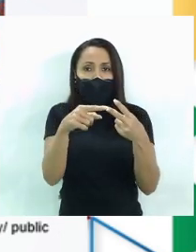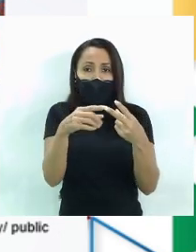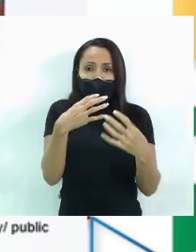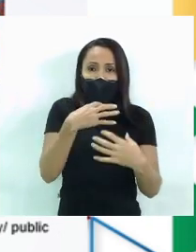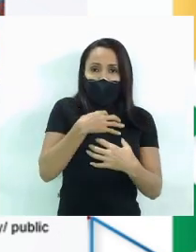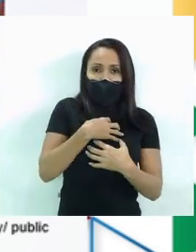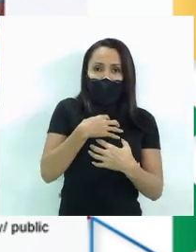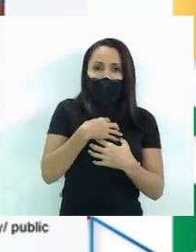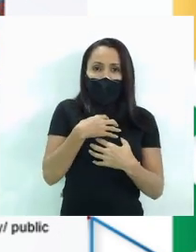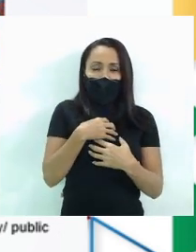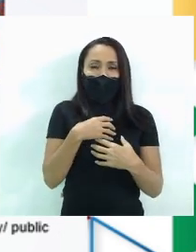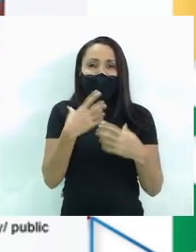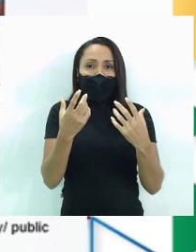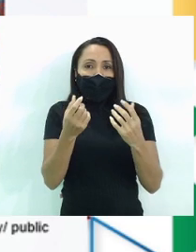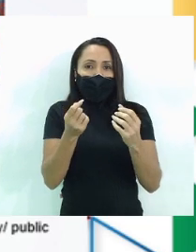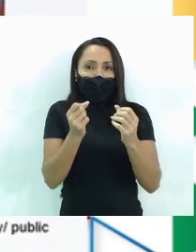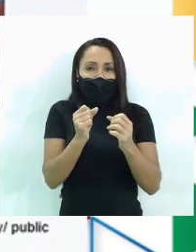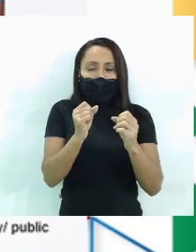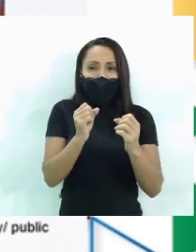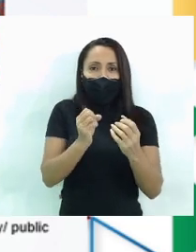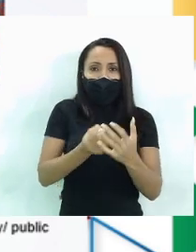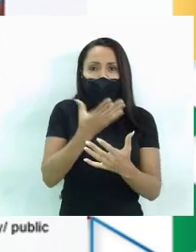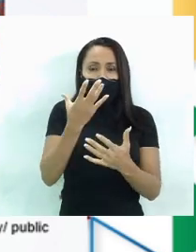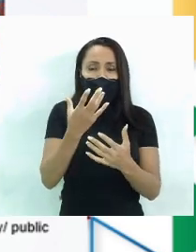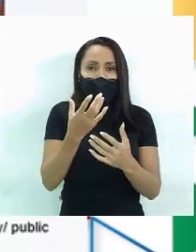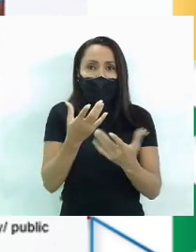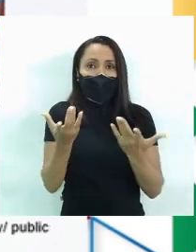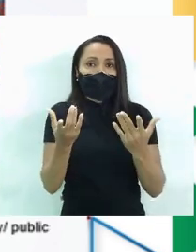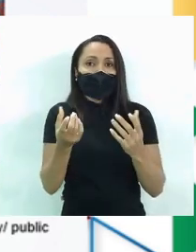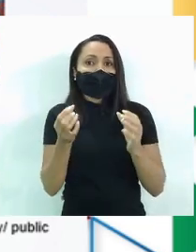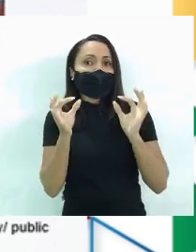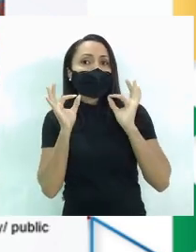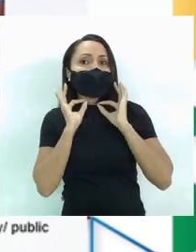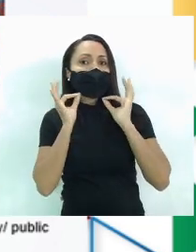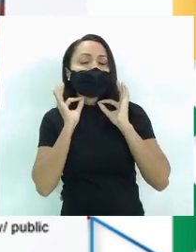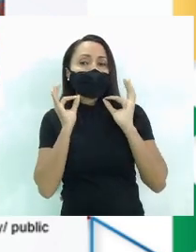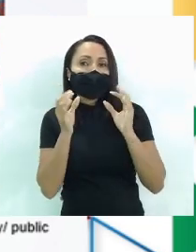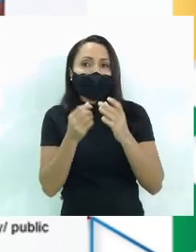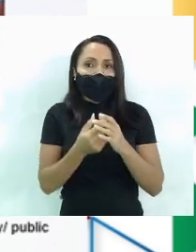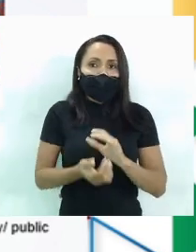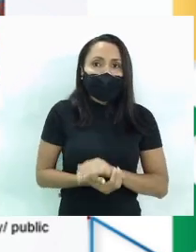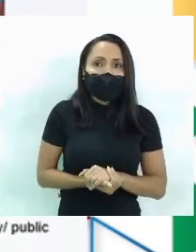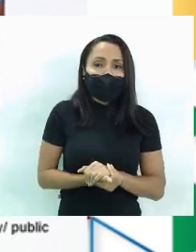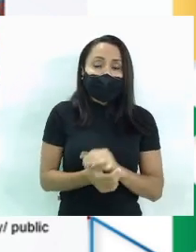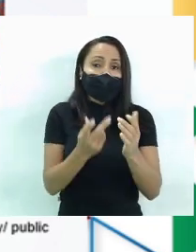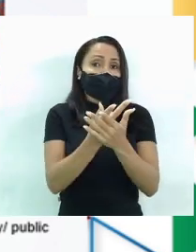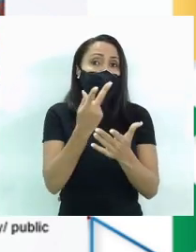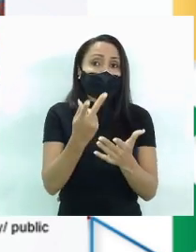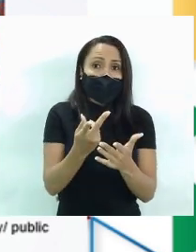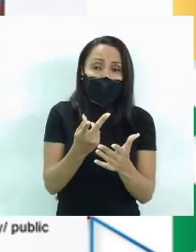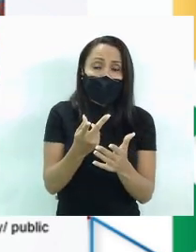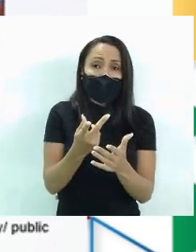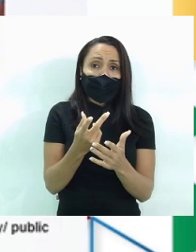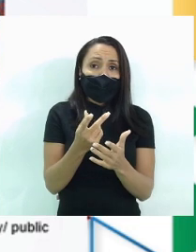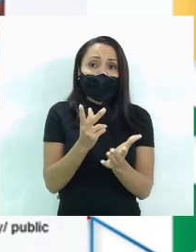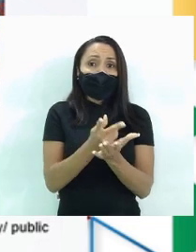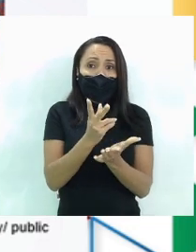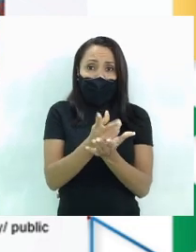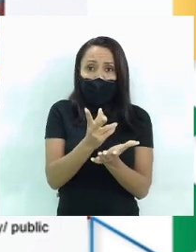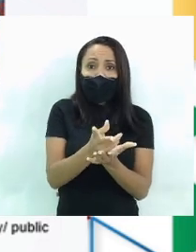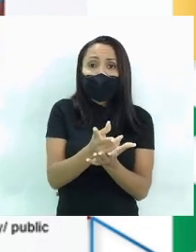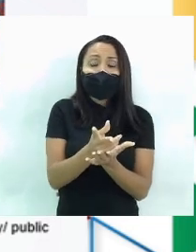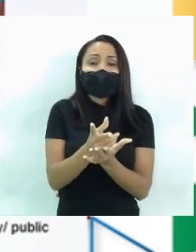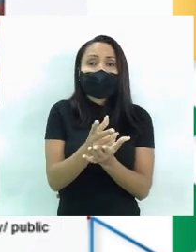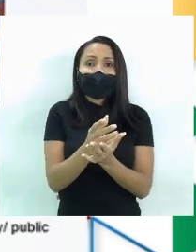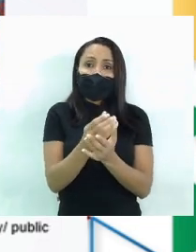que aparecem através dessas glândulas, tá certo? Isso são situações endêmicas que acontecem a todo momento,